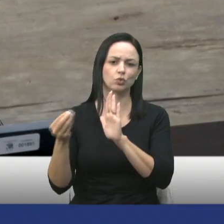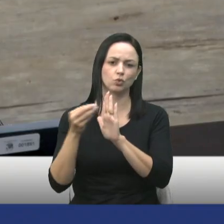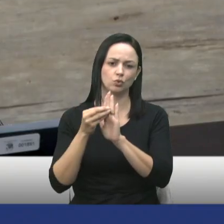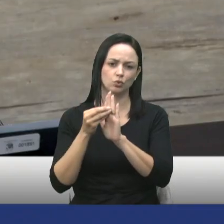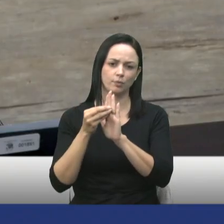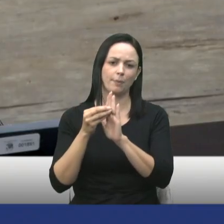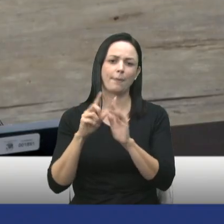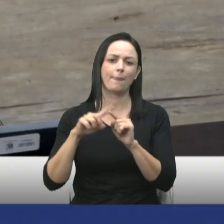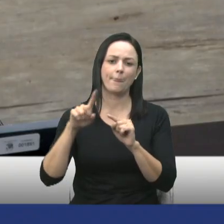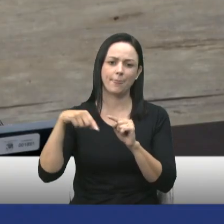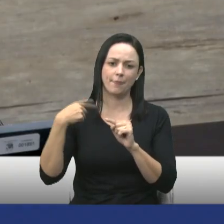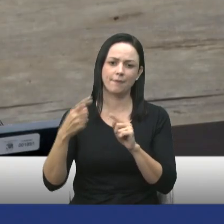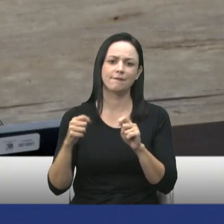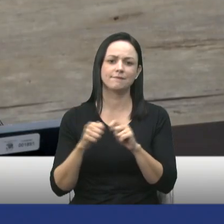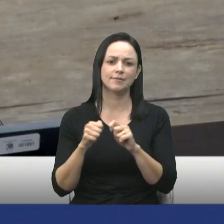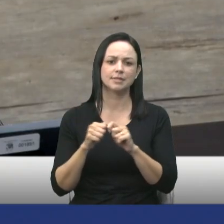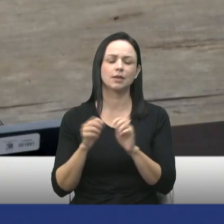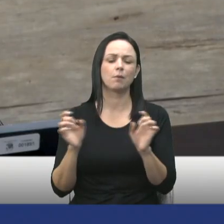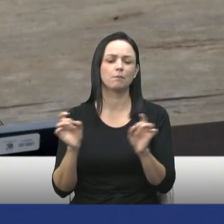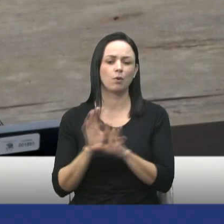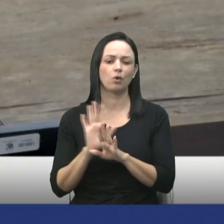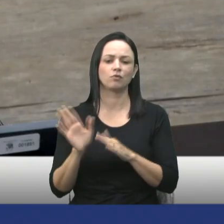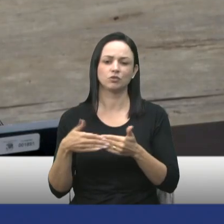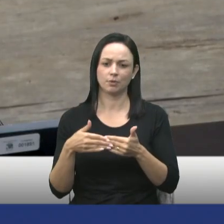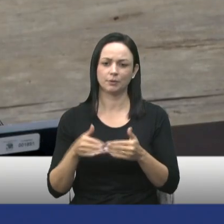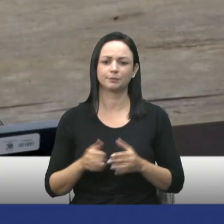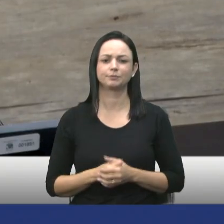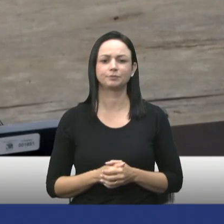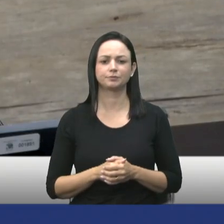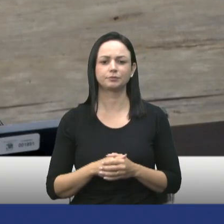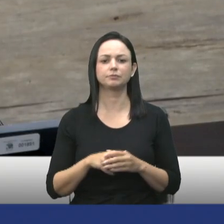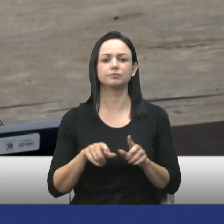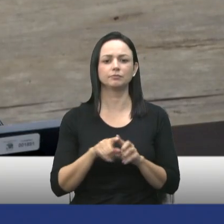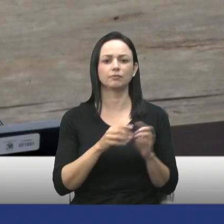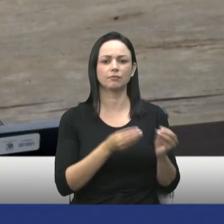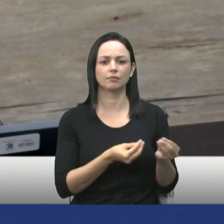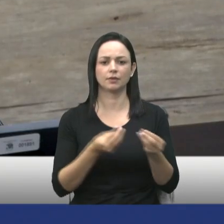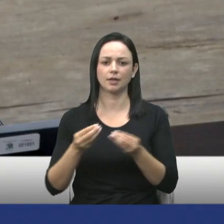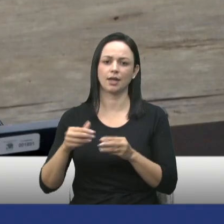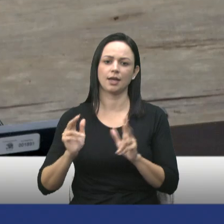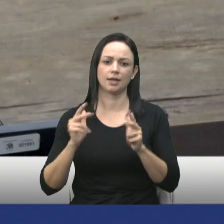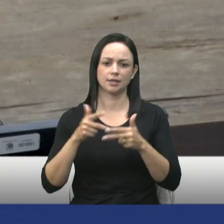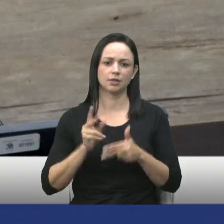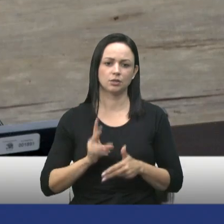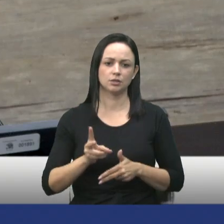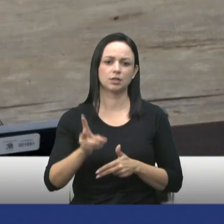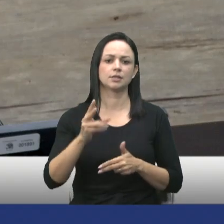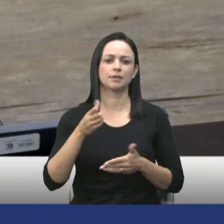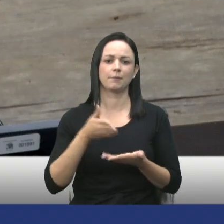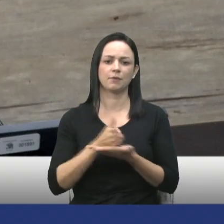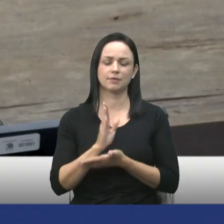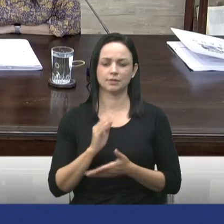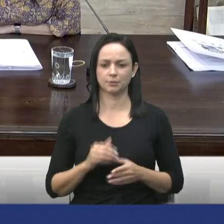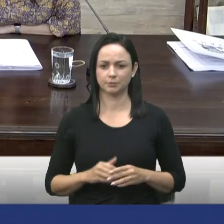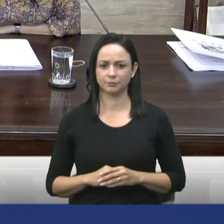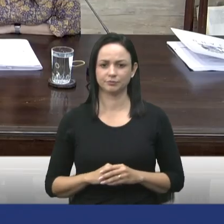para depois estar fazendo fechamento, e como eu disse, estar enviando para a Câmara para dar sequência na aprovação.